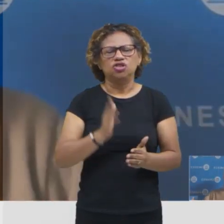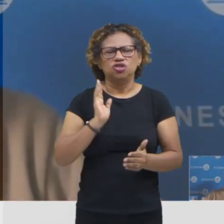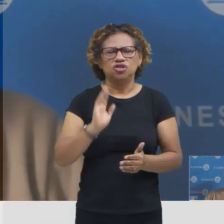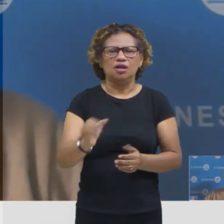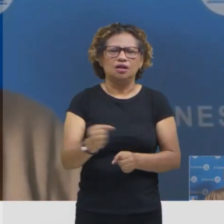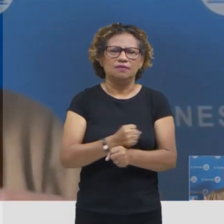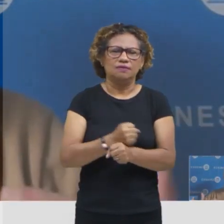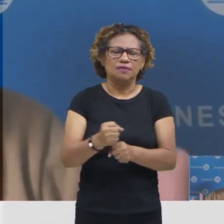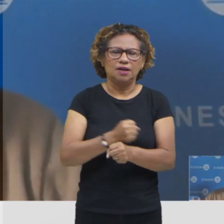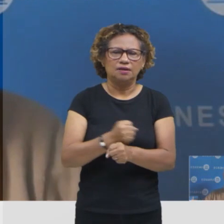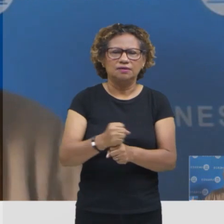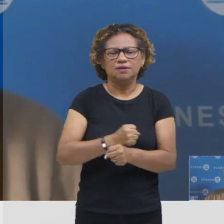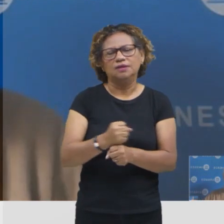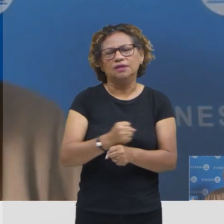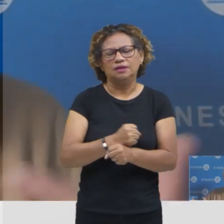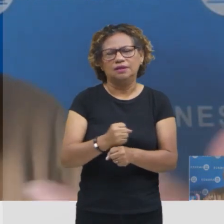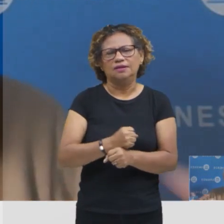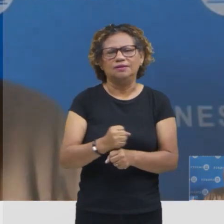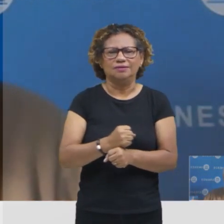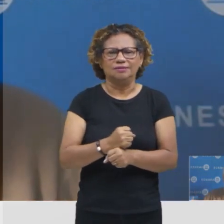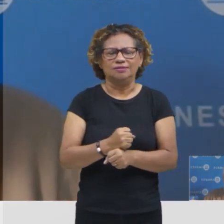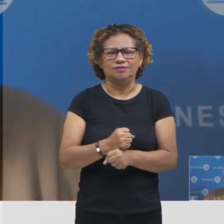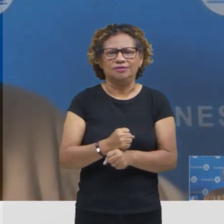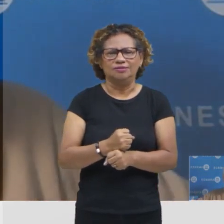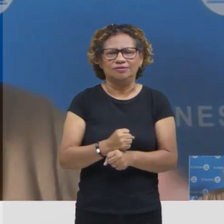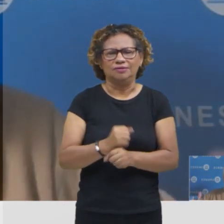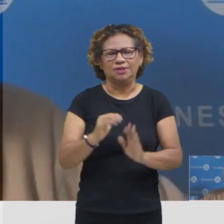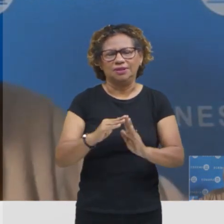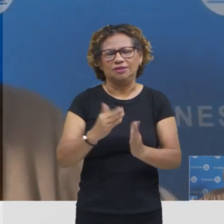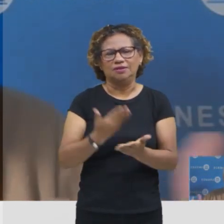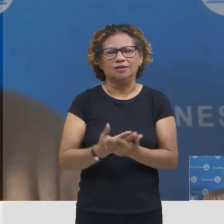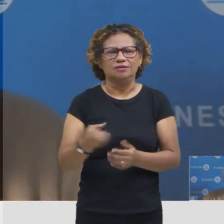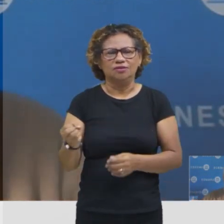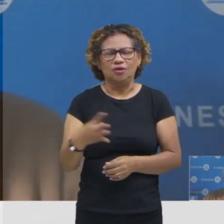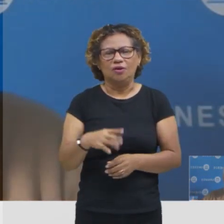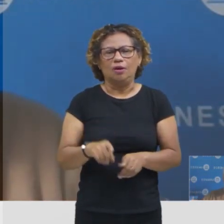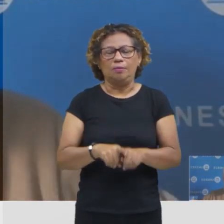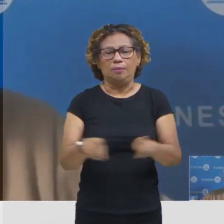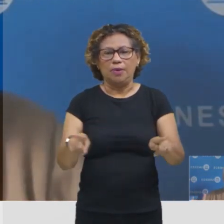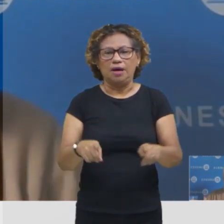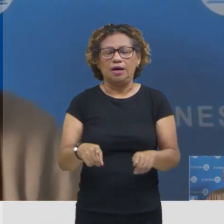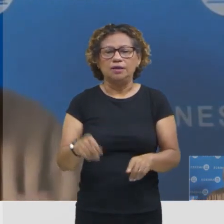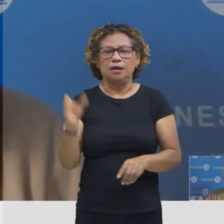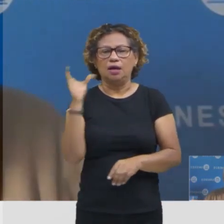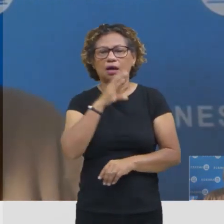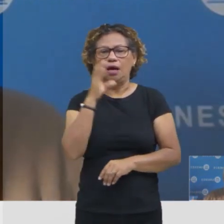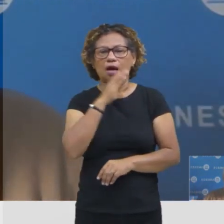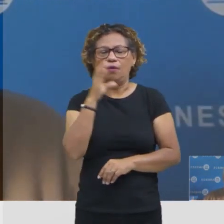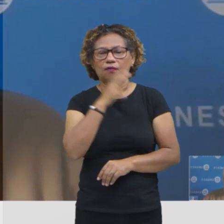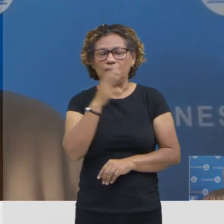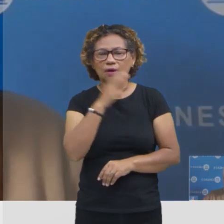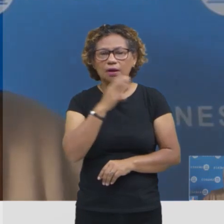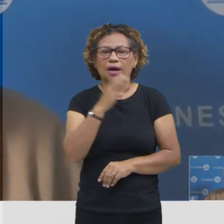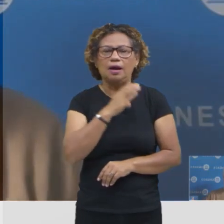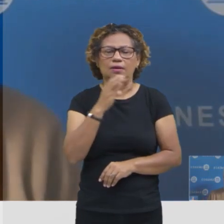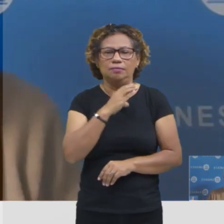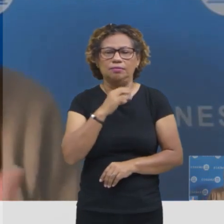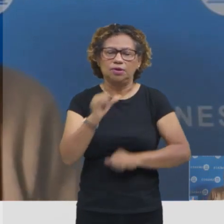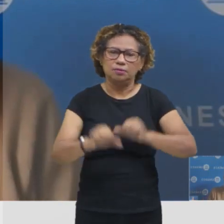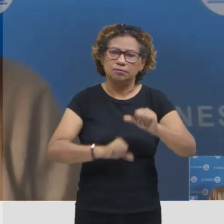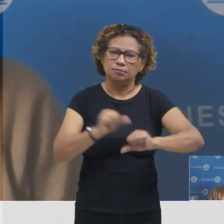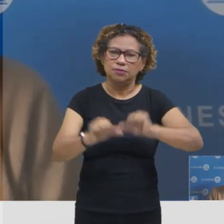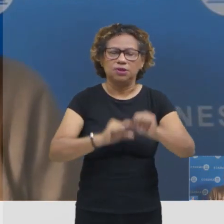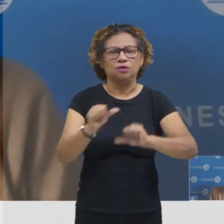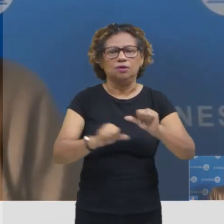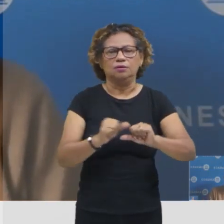e esta necessidade, num certo sentido, tornou-se mais premente, tornou-se mais urgente, tornou-se mais inevitável. E,